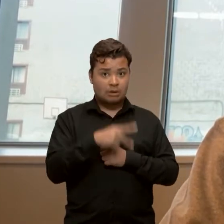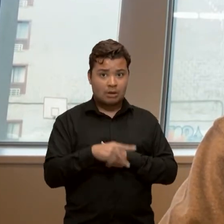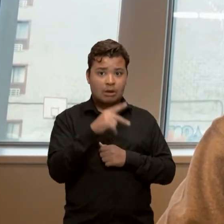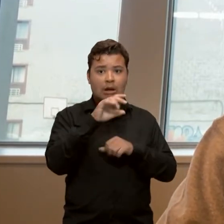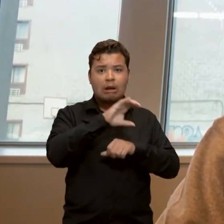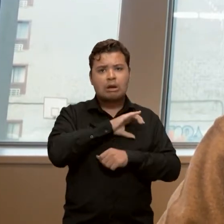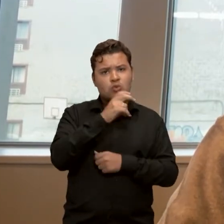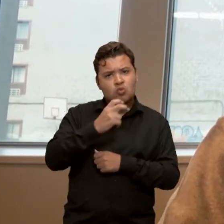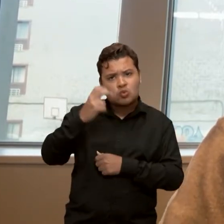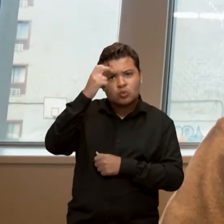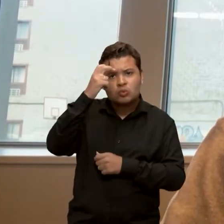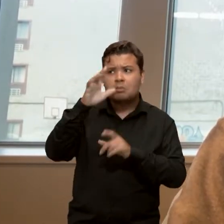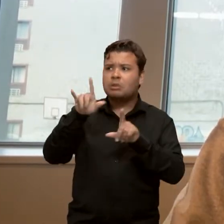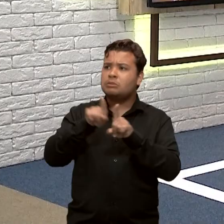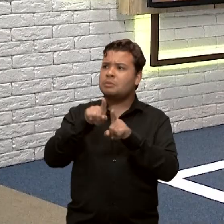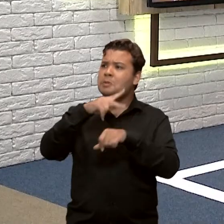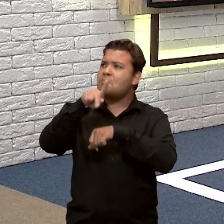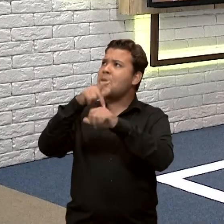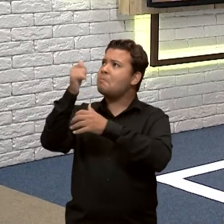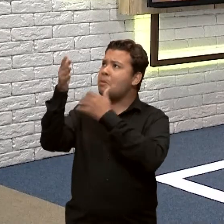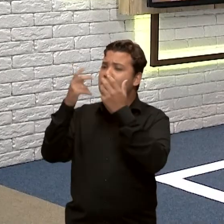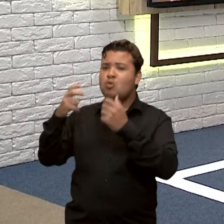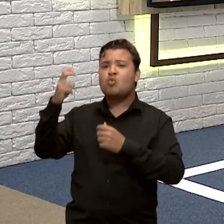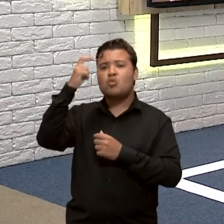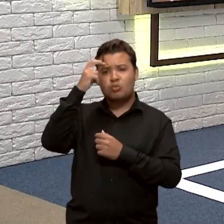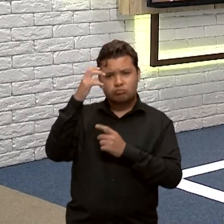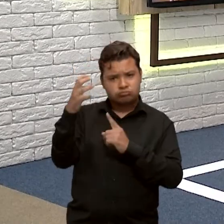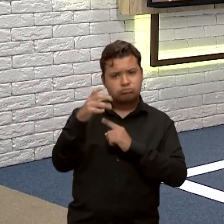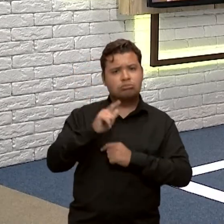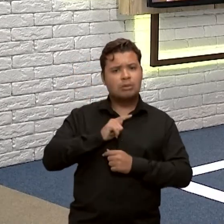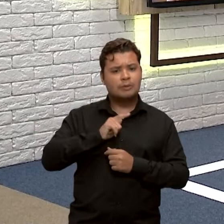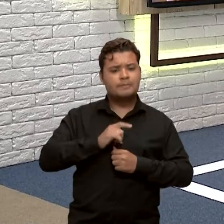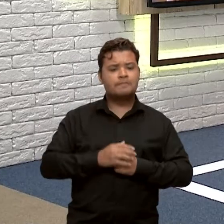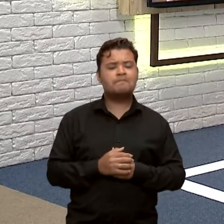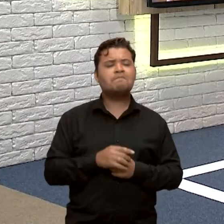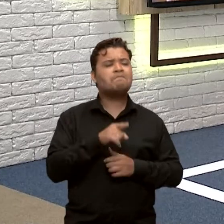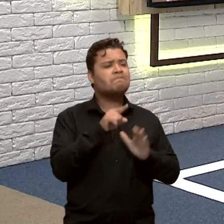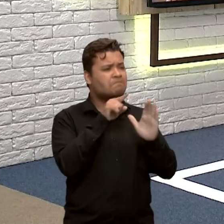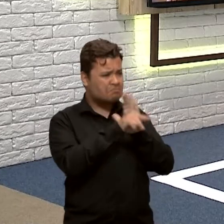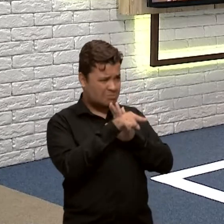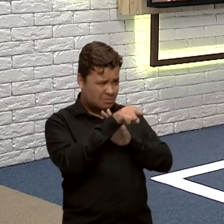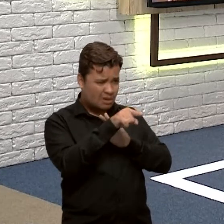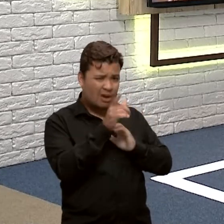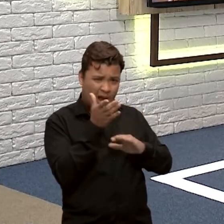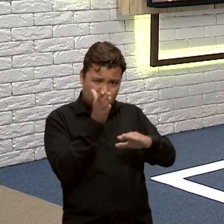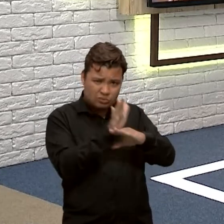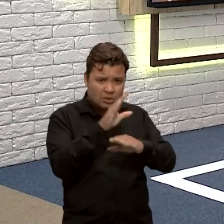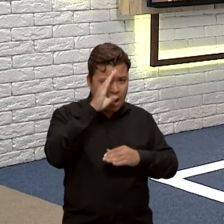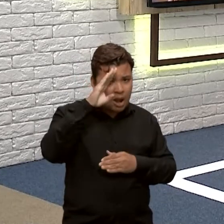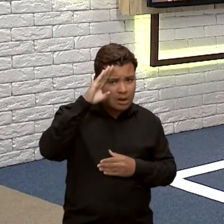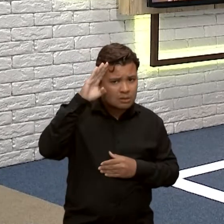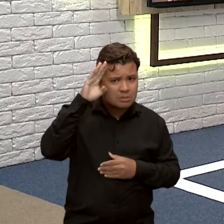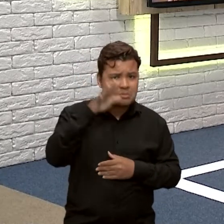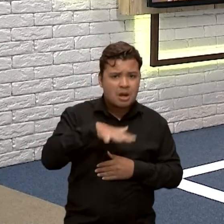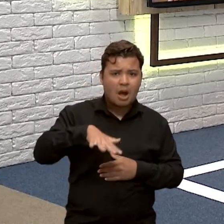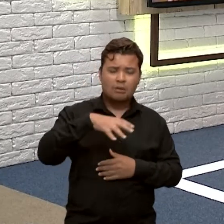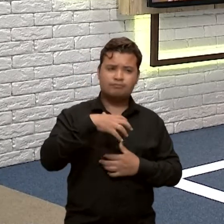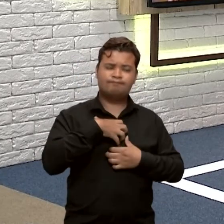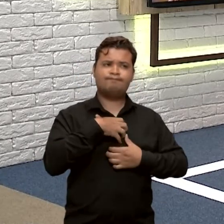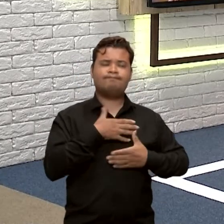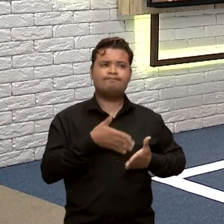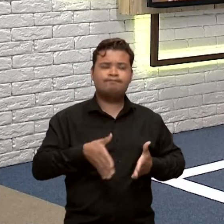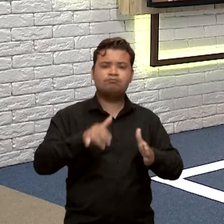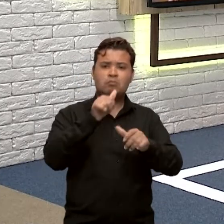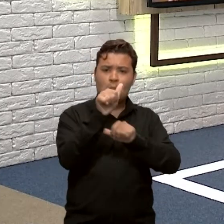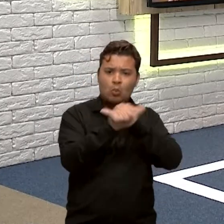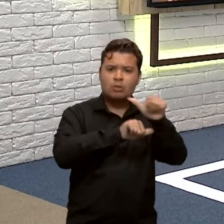cultura de pessoas do mundo todo. Isso vai mudar a sua trajetória acadêmica? Vai mudar você também enquanto ser humano?